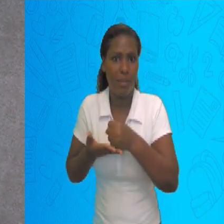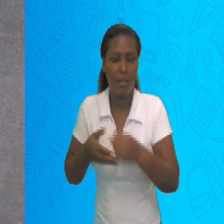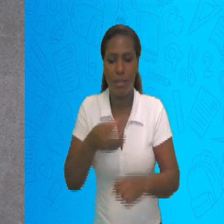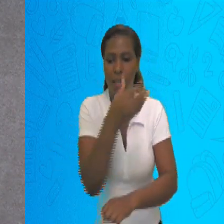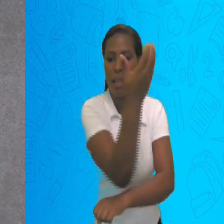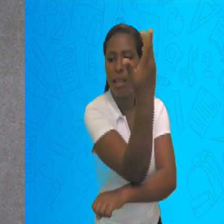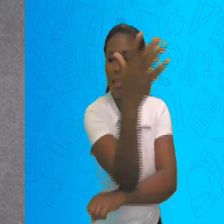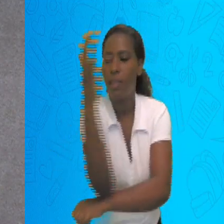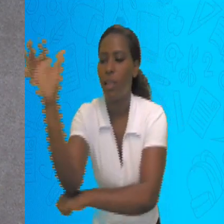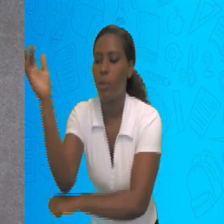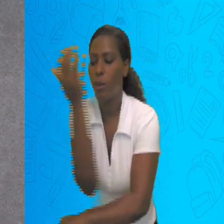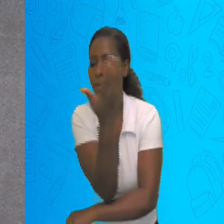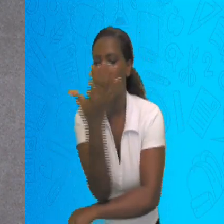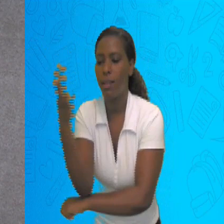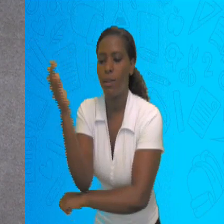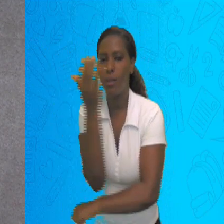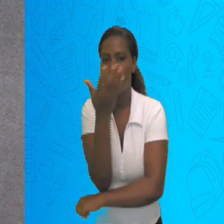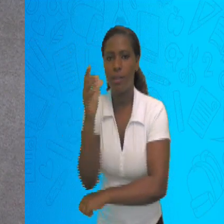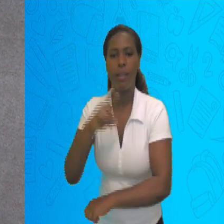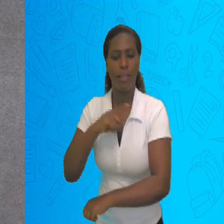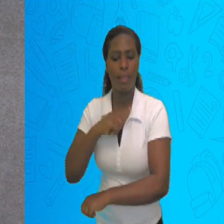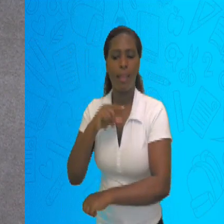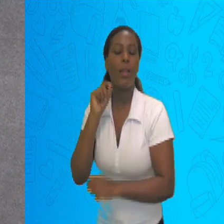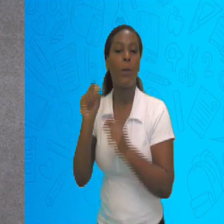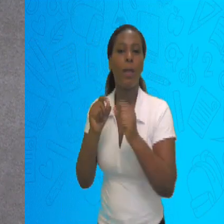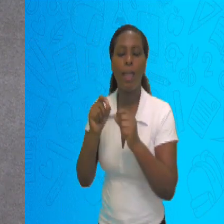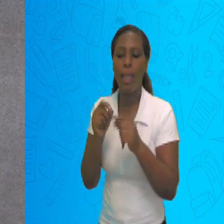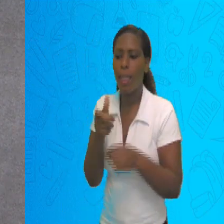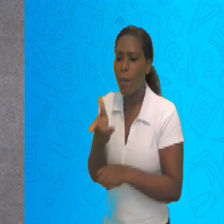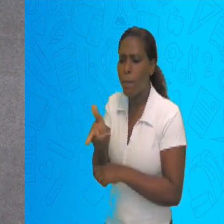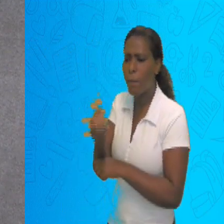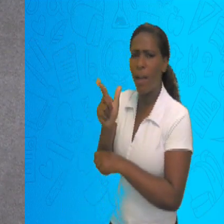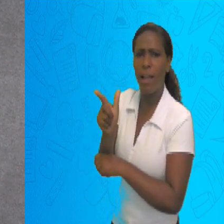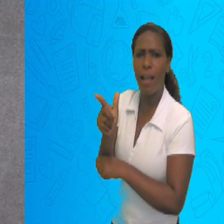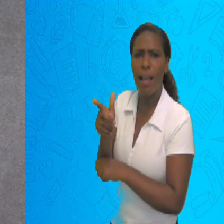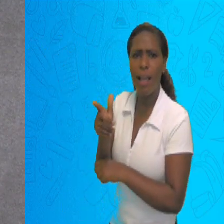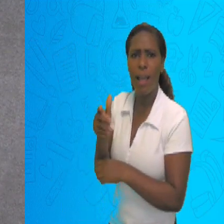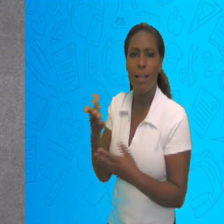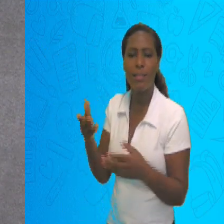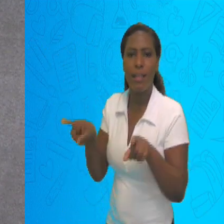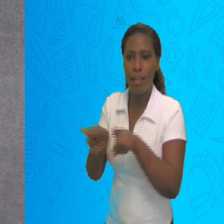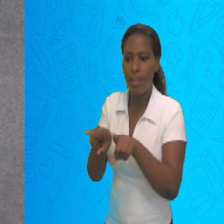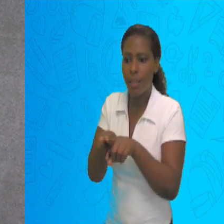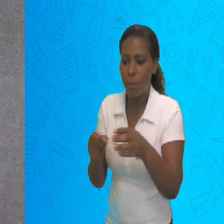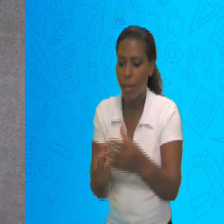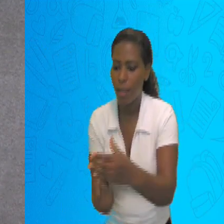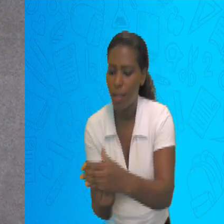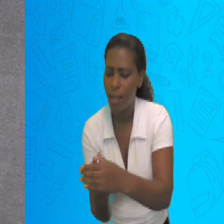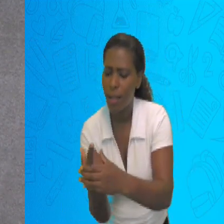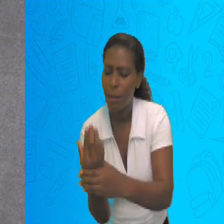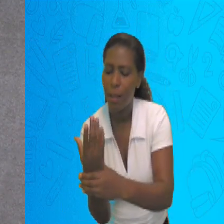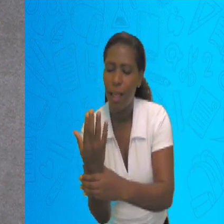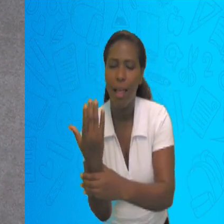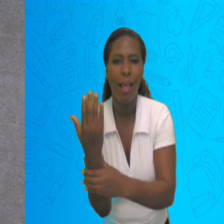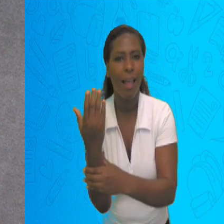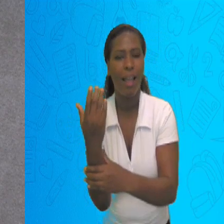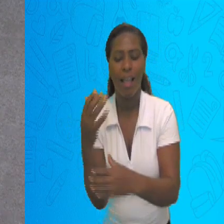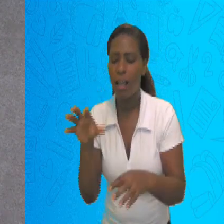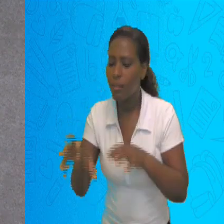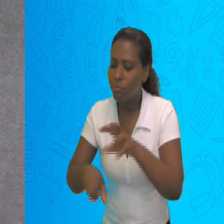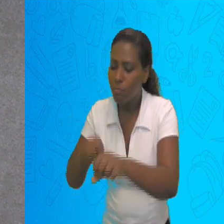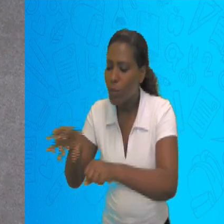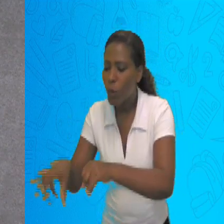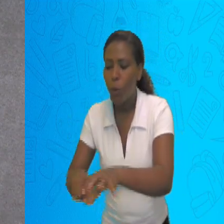tudo que a natureza dava. Tudo era retirado dessa natureza para manter a manutenção da